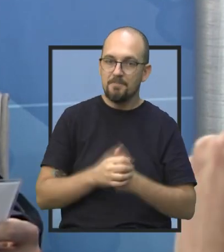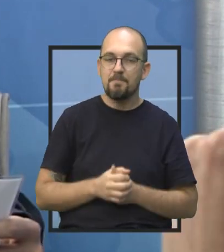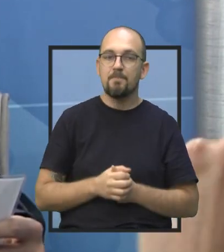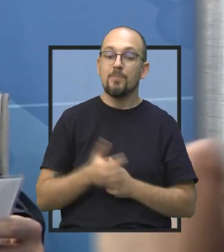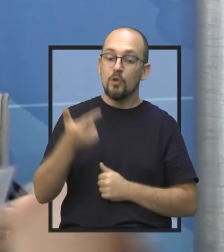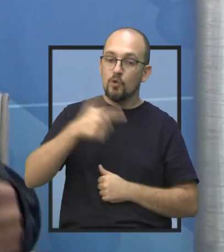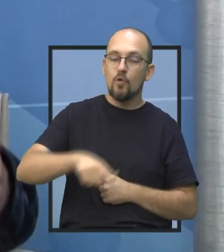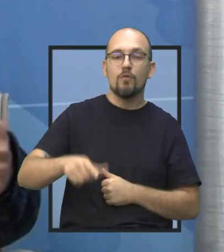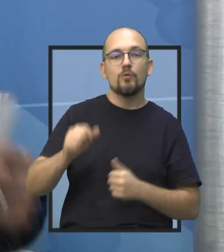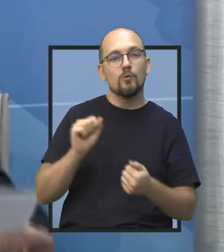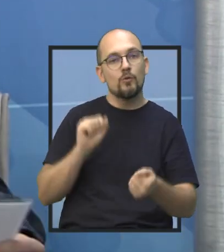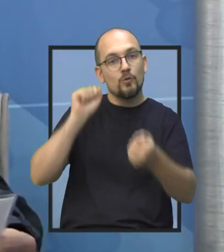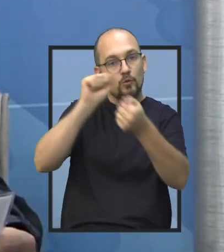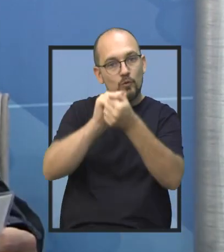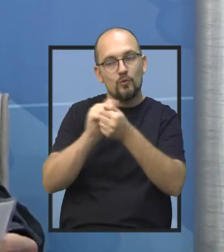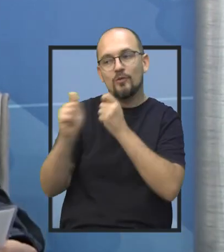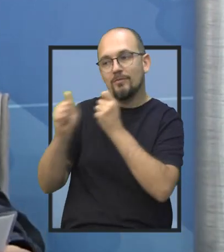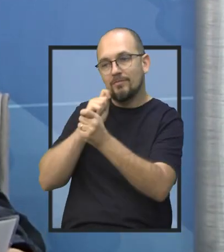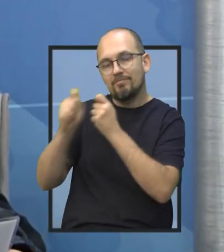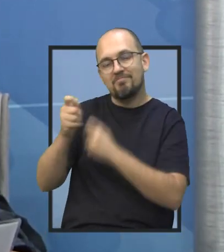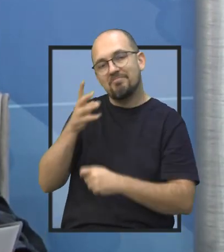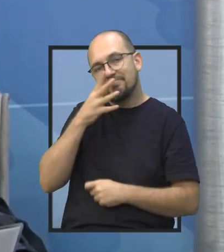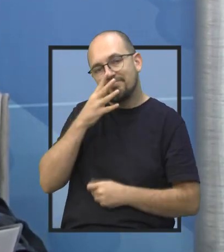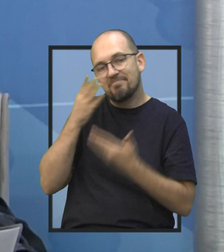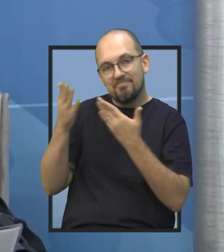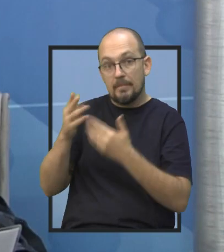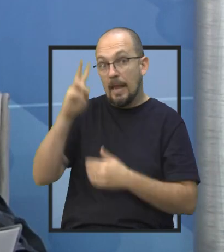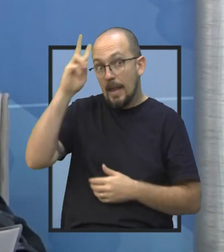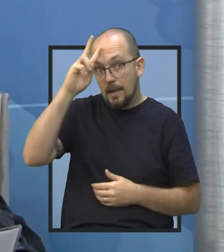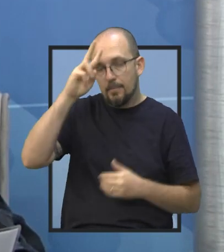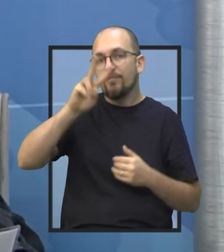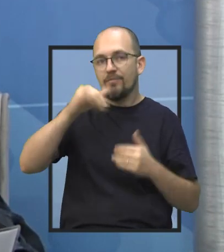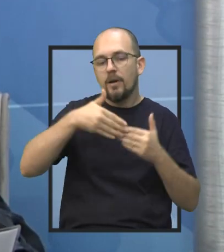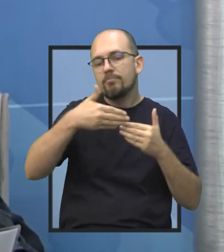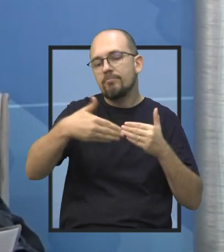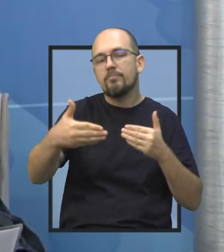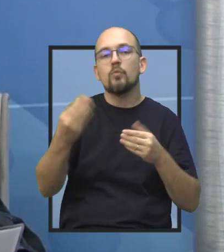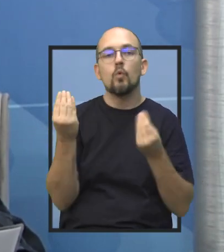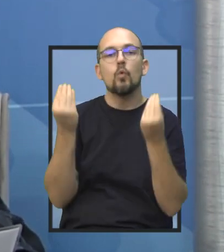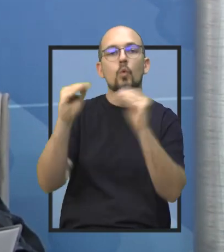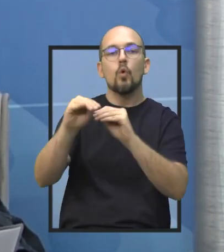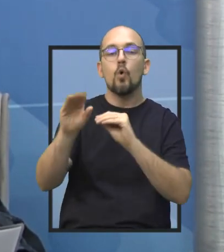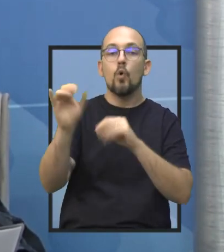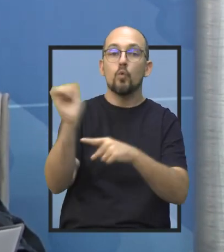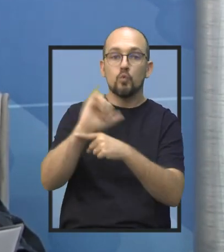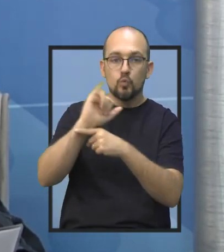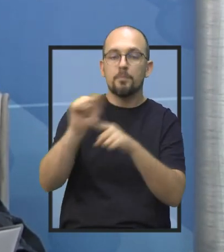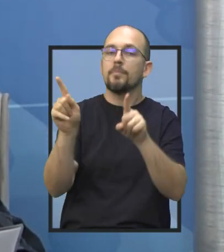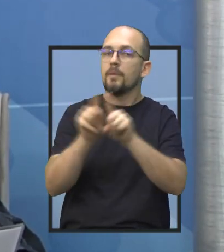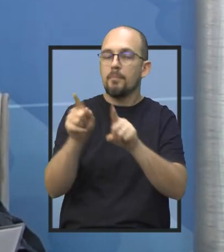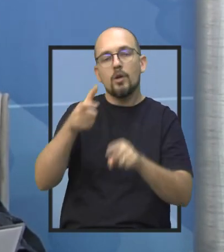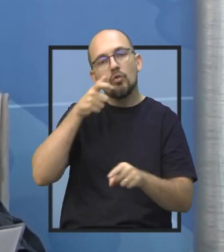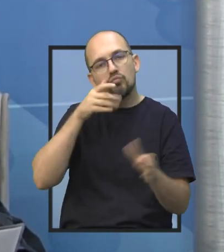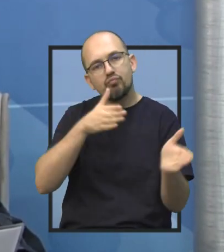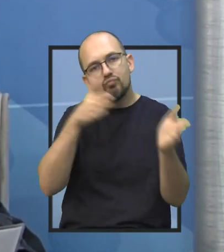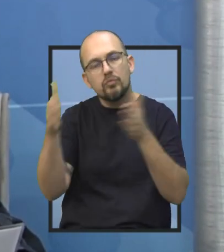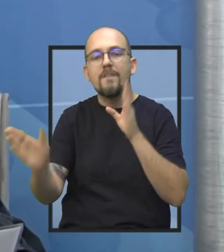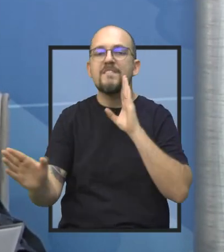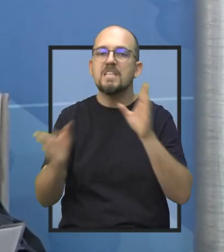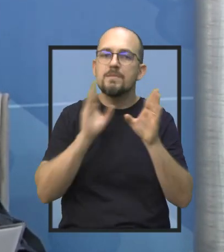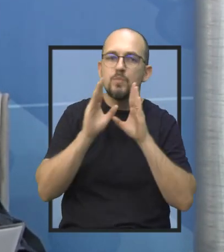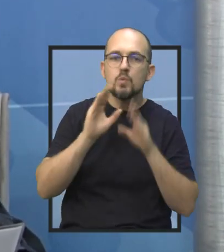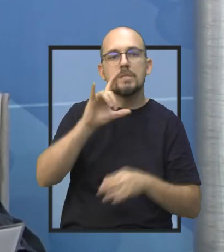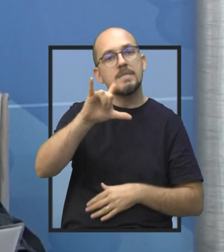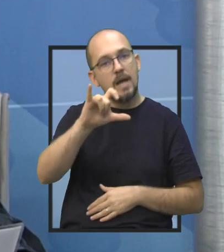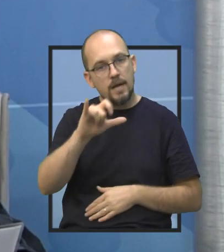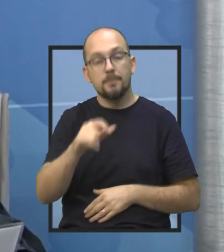mais essa entrevista. Lembrando que ela vai estar disponível no nosso canal do YouTube, também no Facebook, no Instagram.